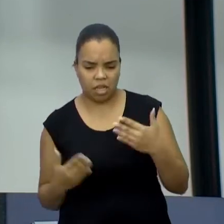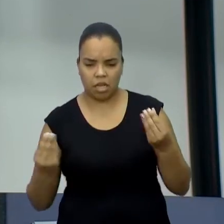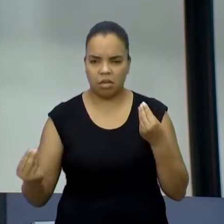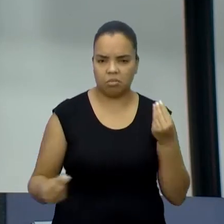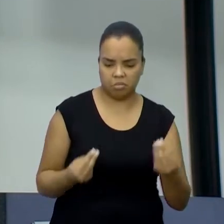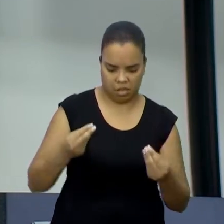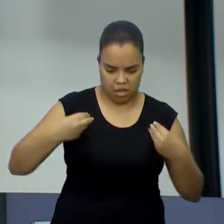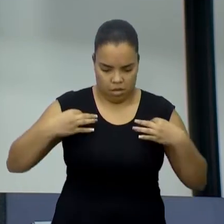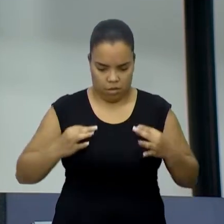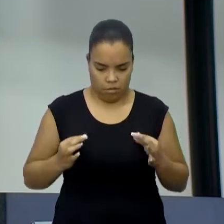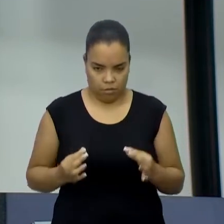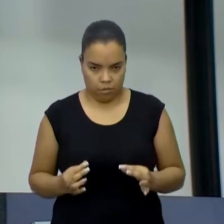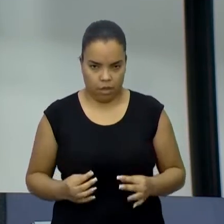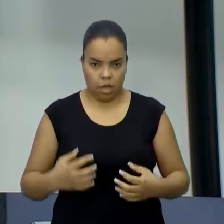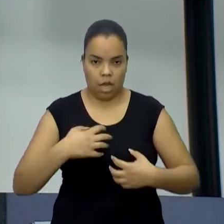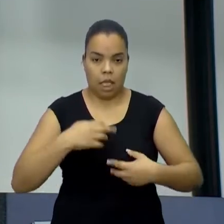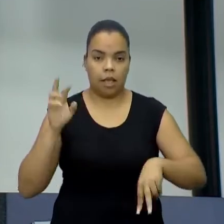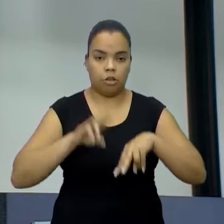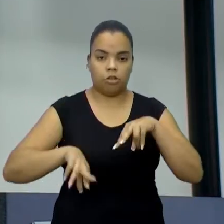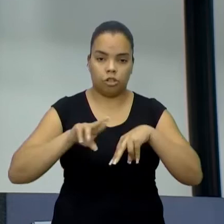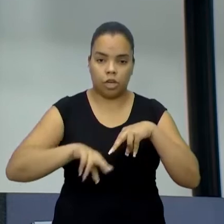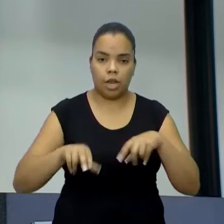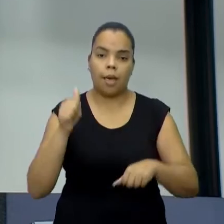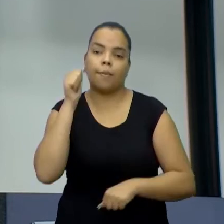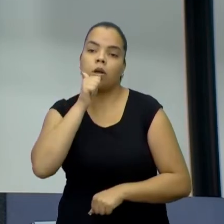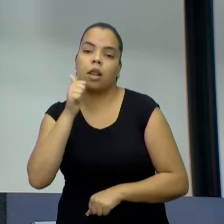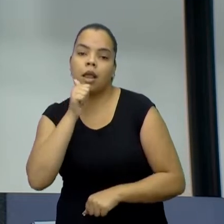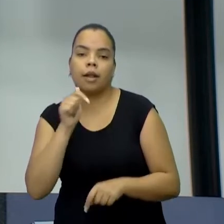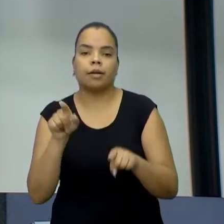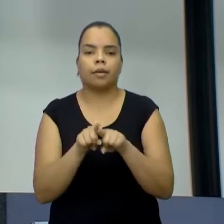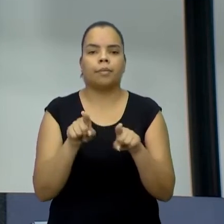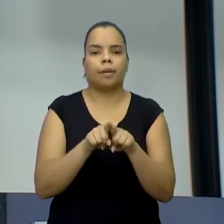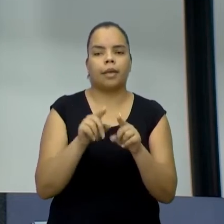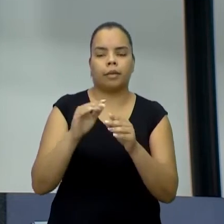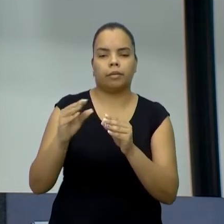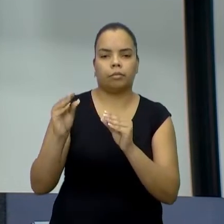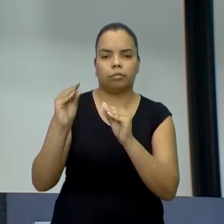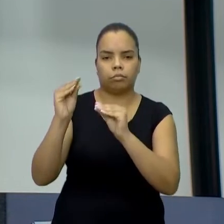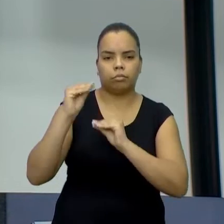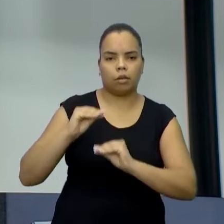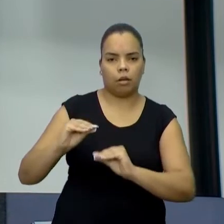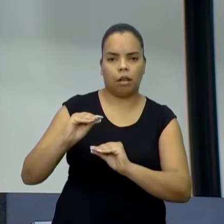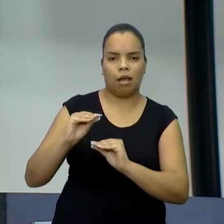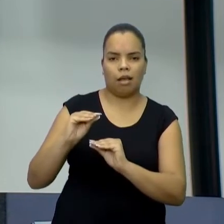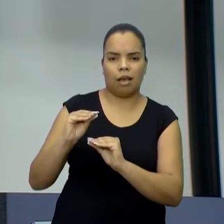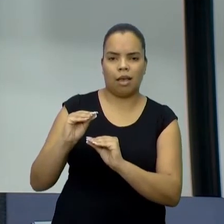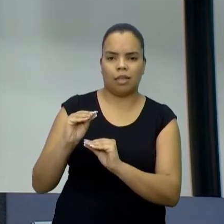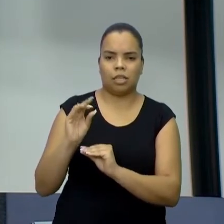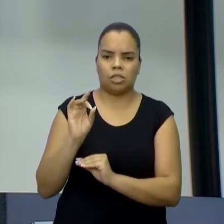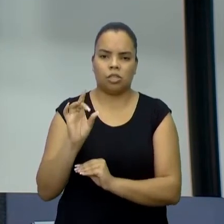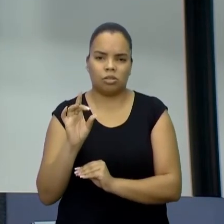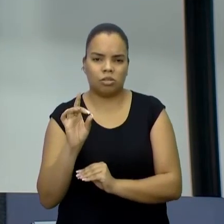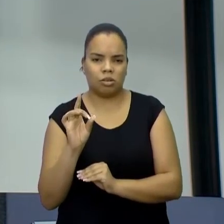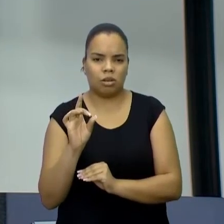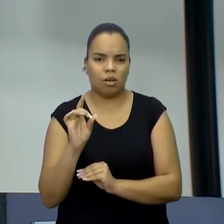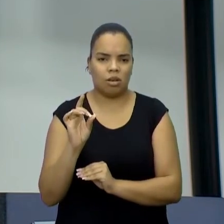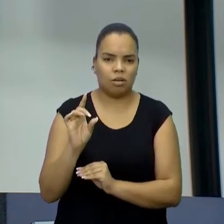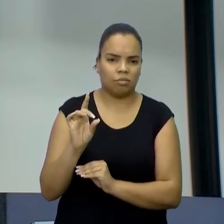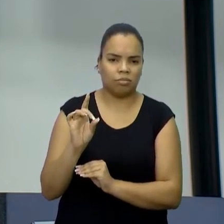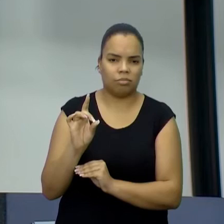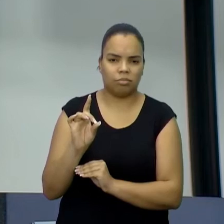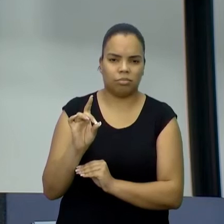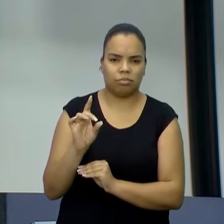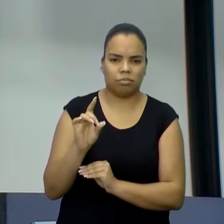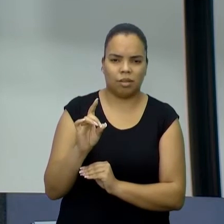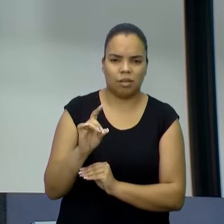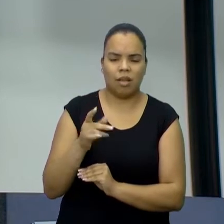da questão de gênero, da questão da mulher ser colocada em seu papel, no papel que a gente